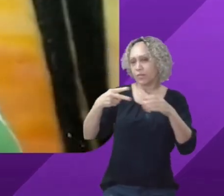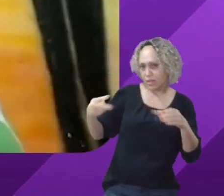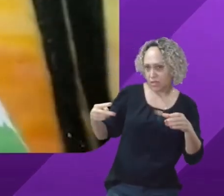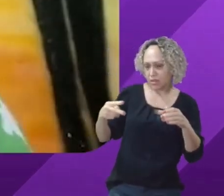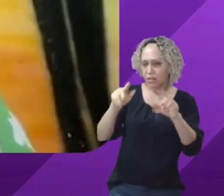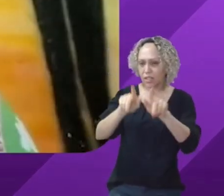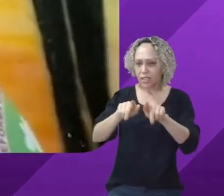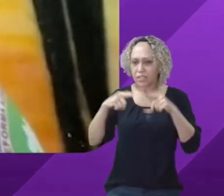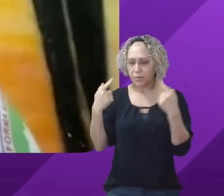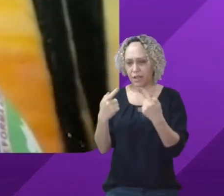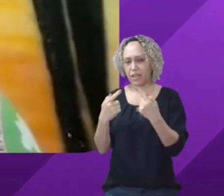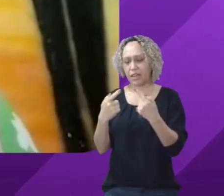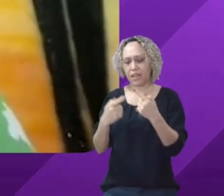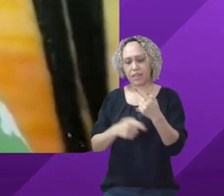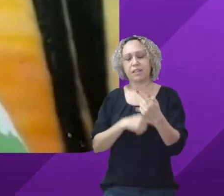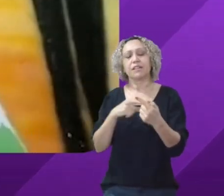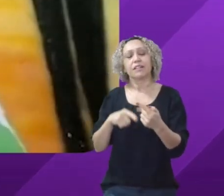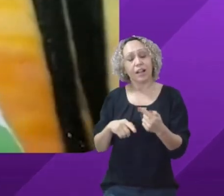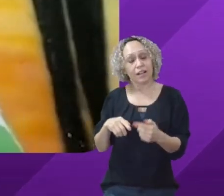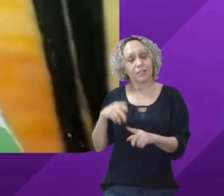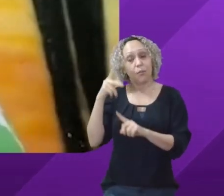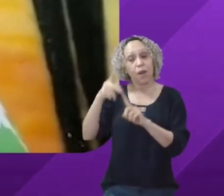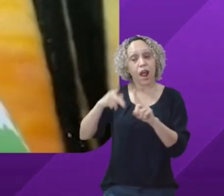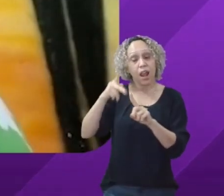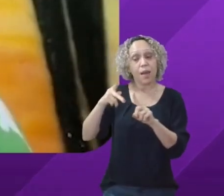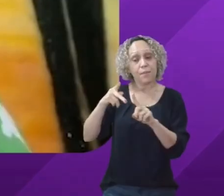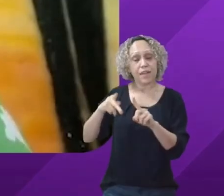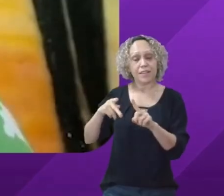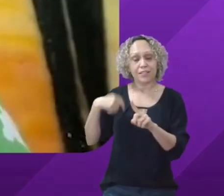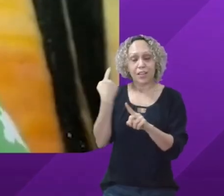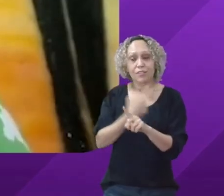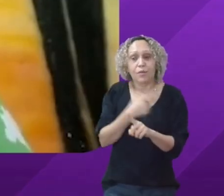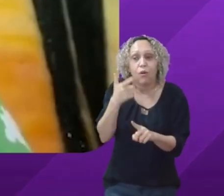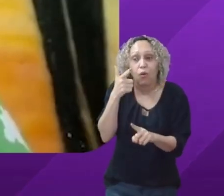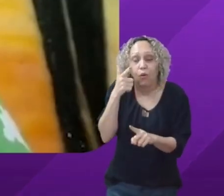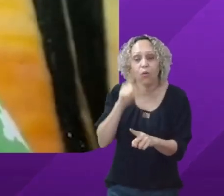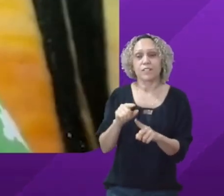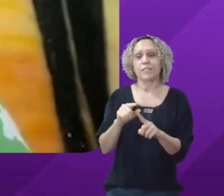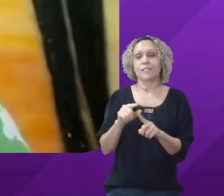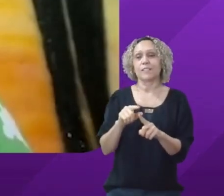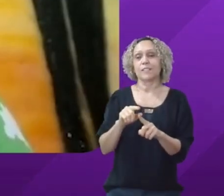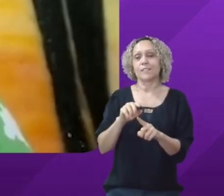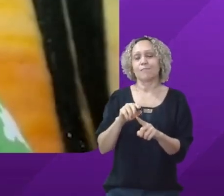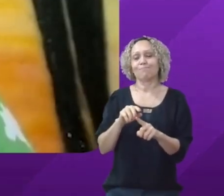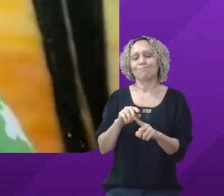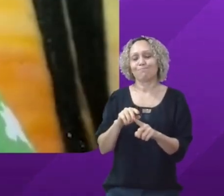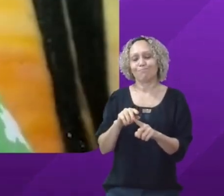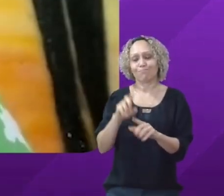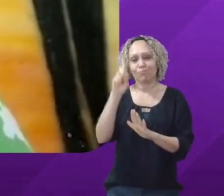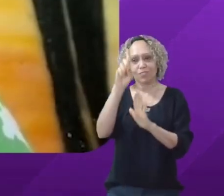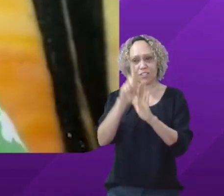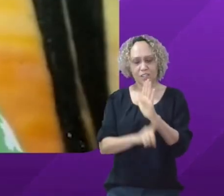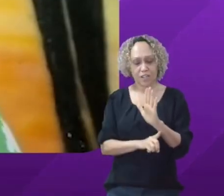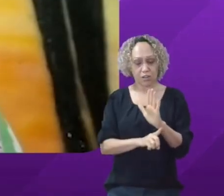favor. Porque só nós sabemos o que nós precisamos e o que nós sentimos. Não é um homem